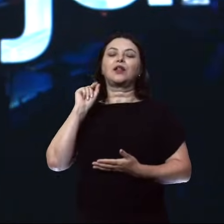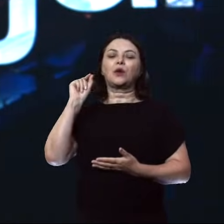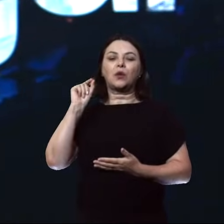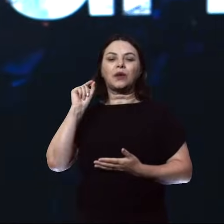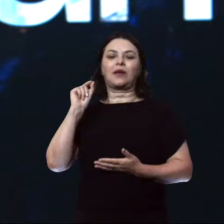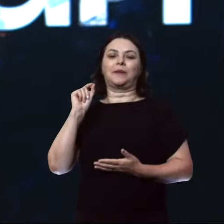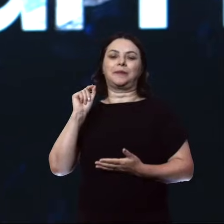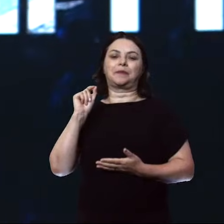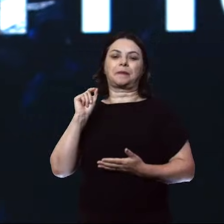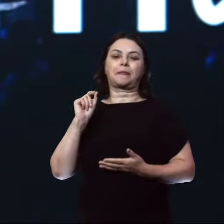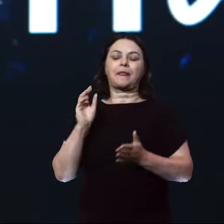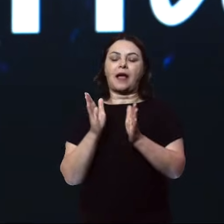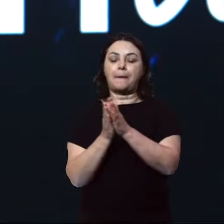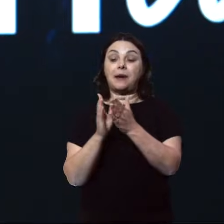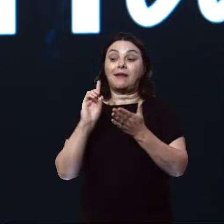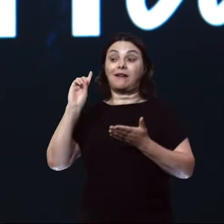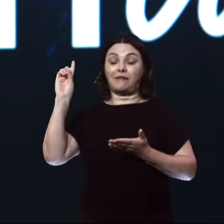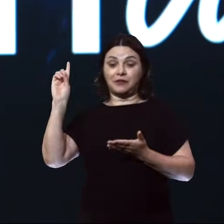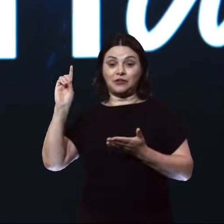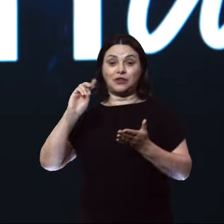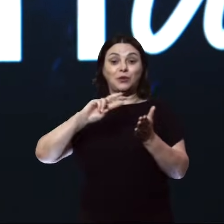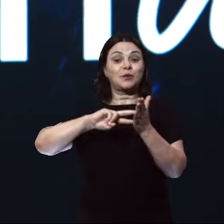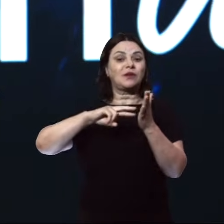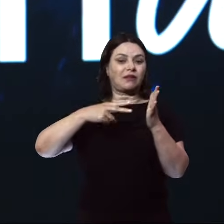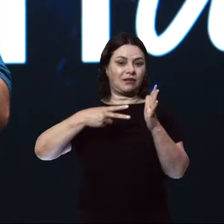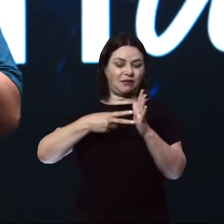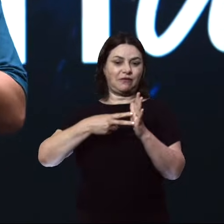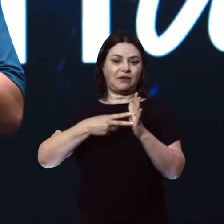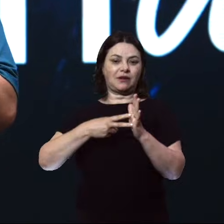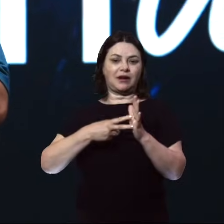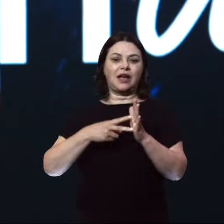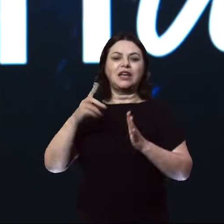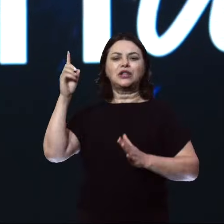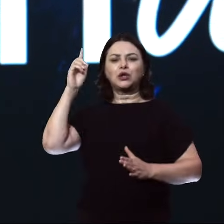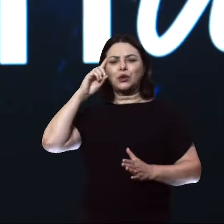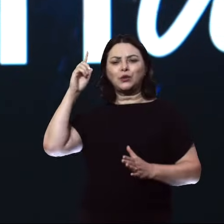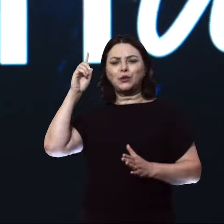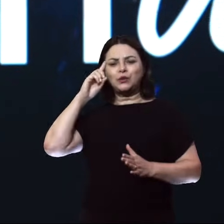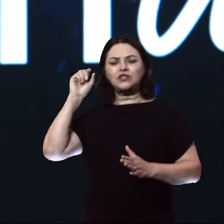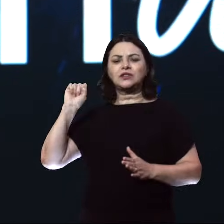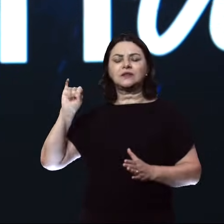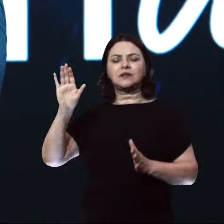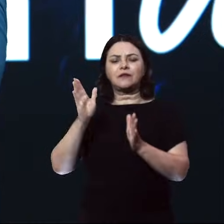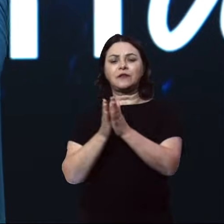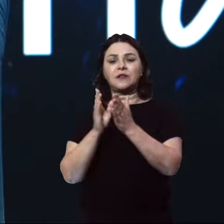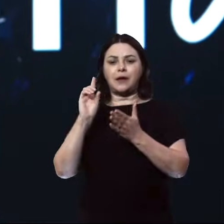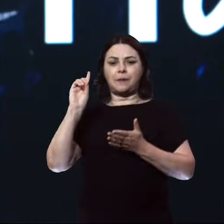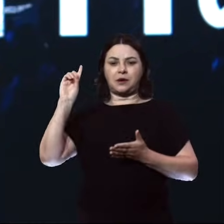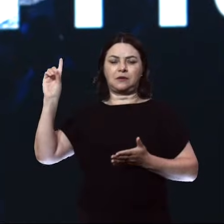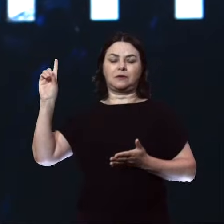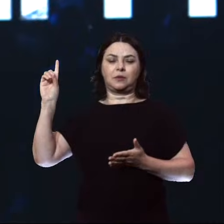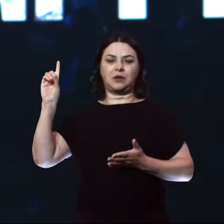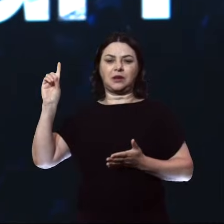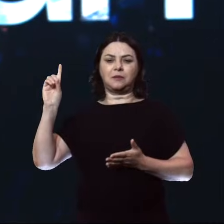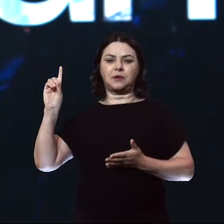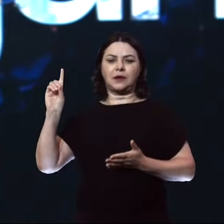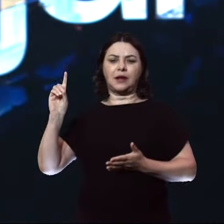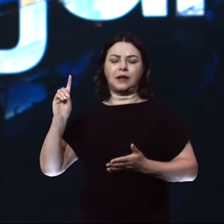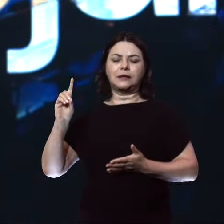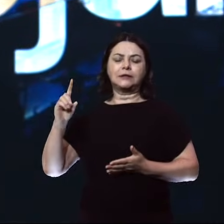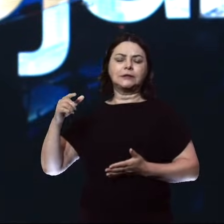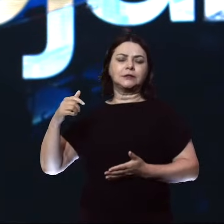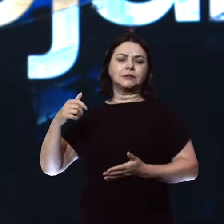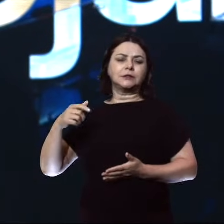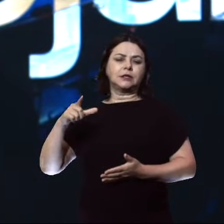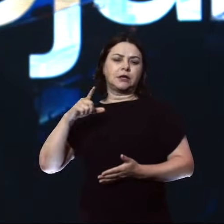é. Você pode acessar todos os dias e Deus fala com você se você abrir a sua Bíblia. Além de várias outras formas que Ele quer